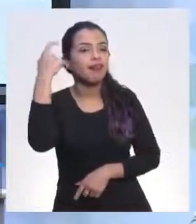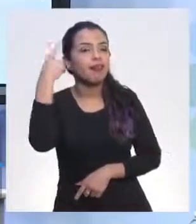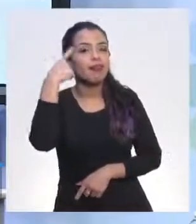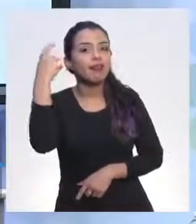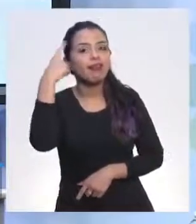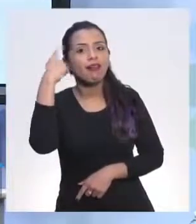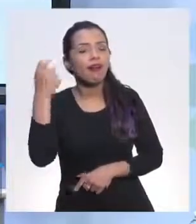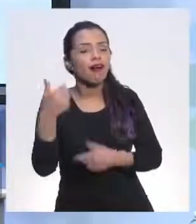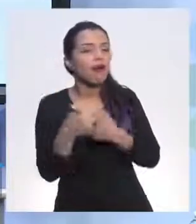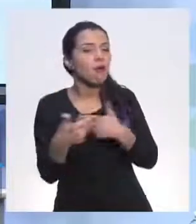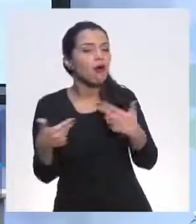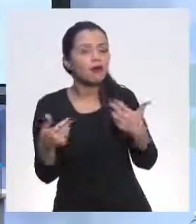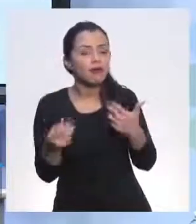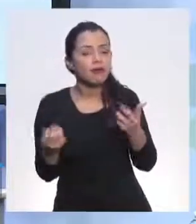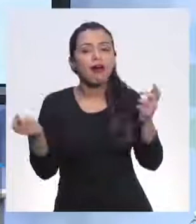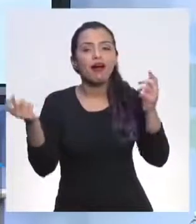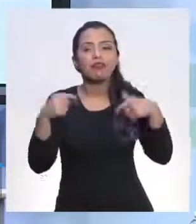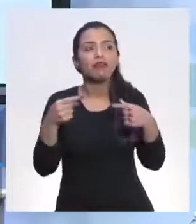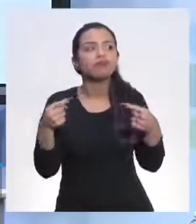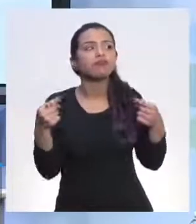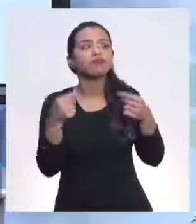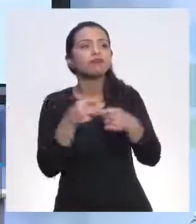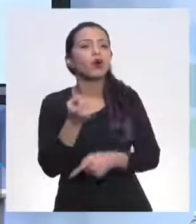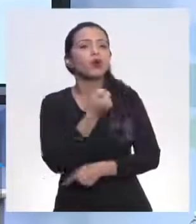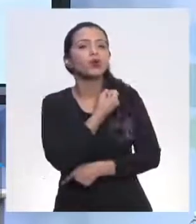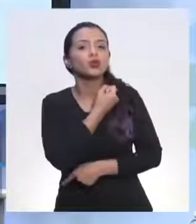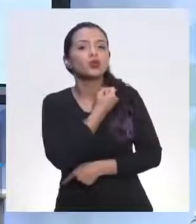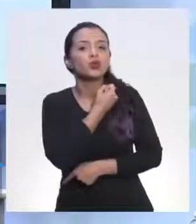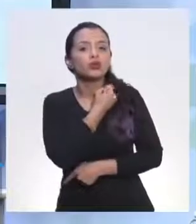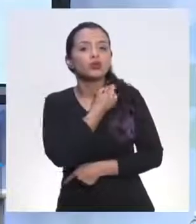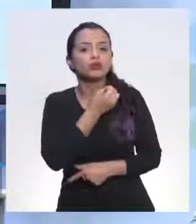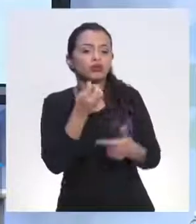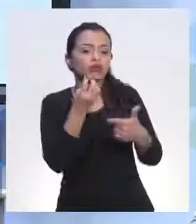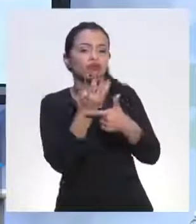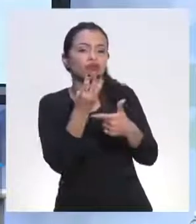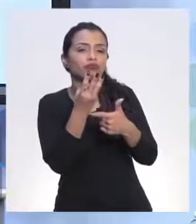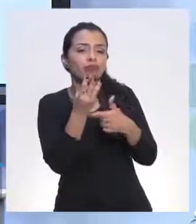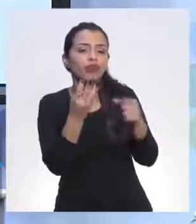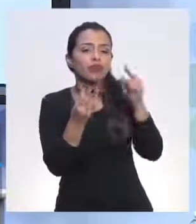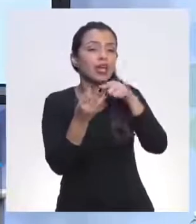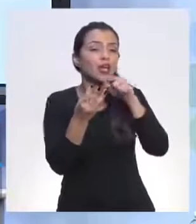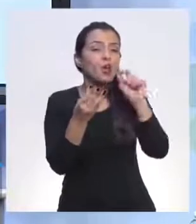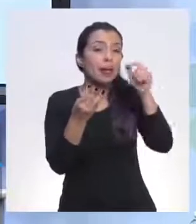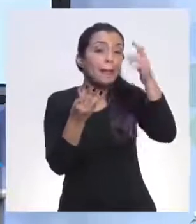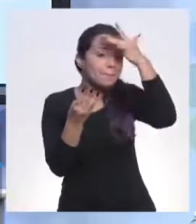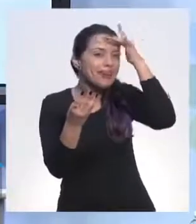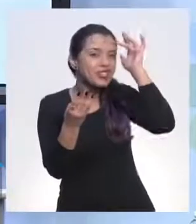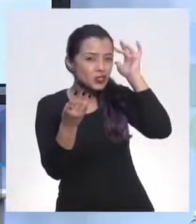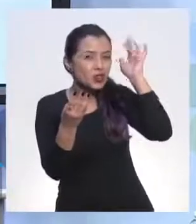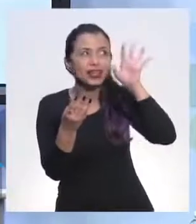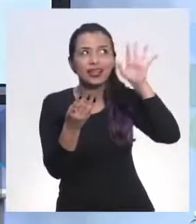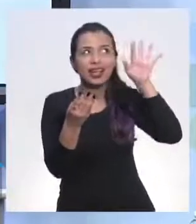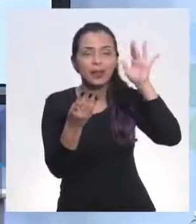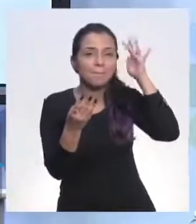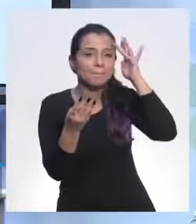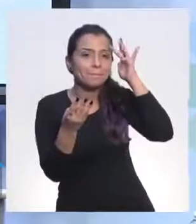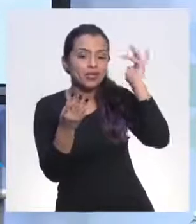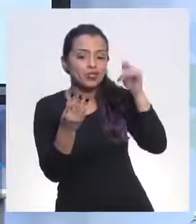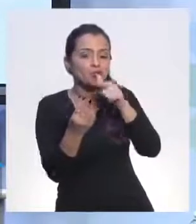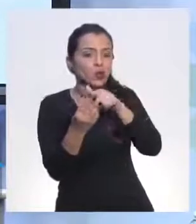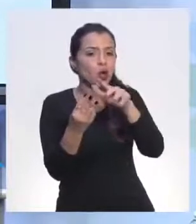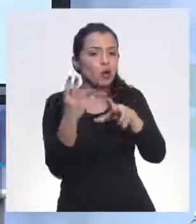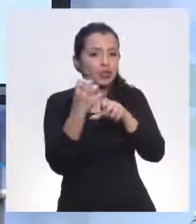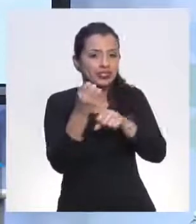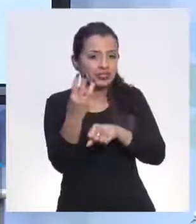uma situação onde eu consiga identificar esses divisores. Aqui é uma situação onde eu consigo encontrar esses divisores. De novo,